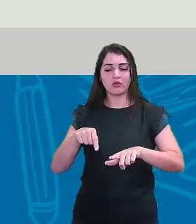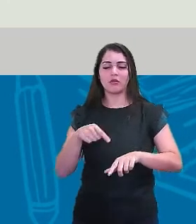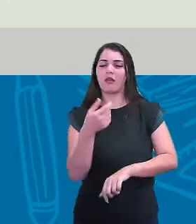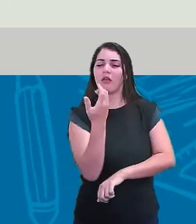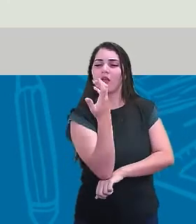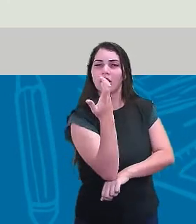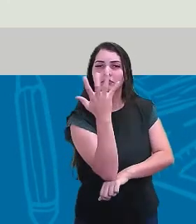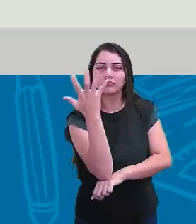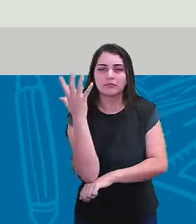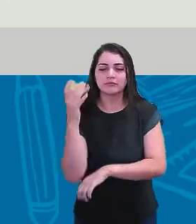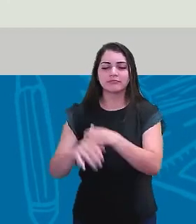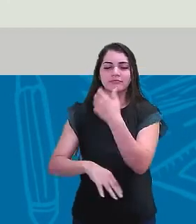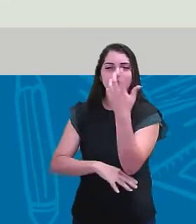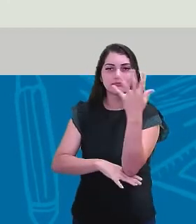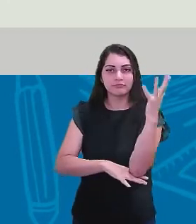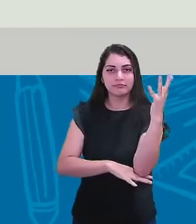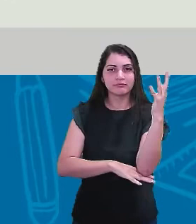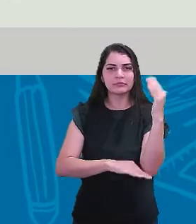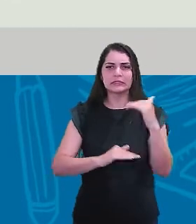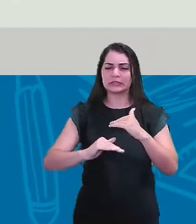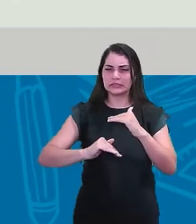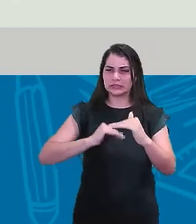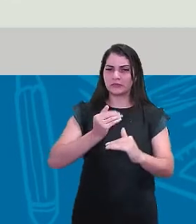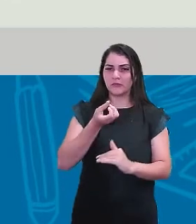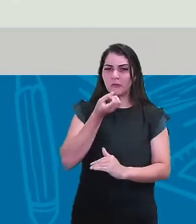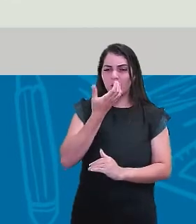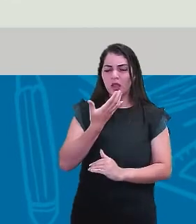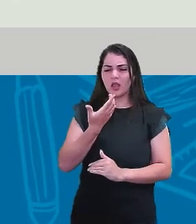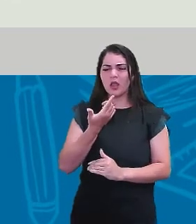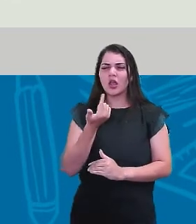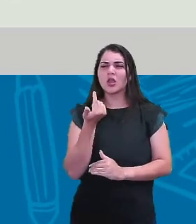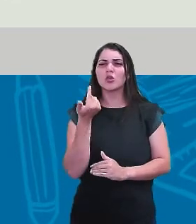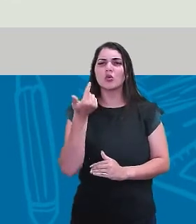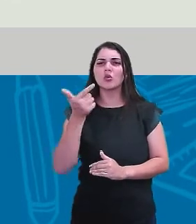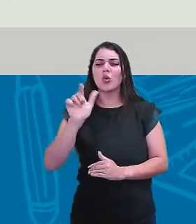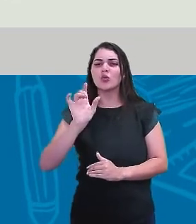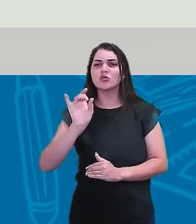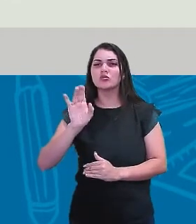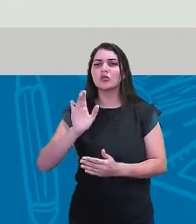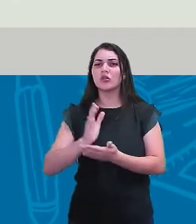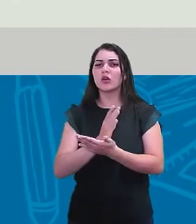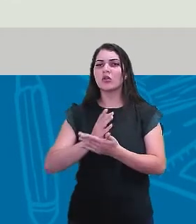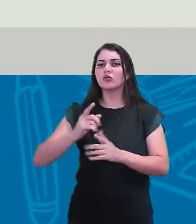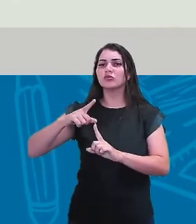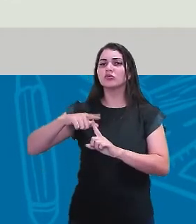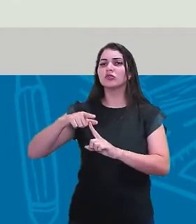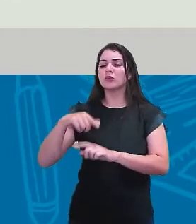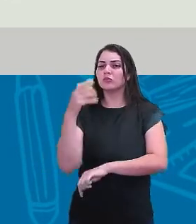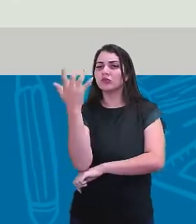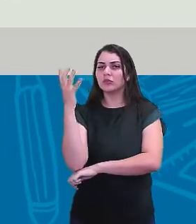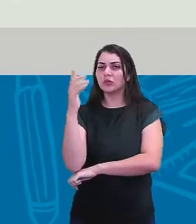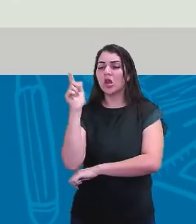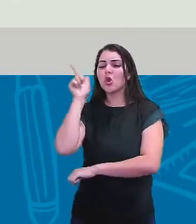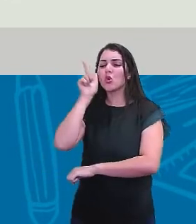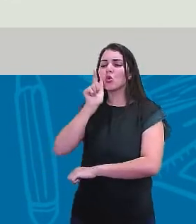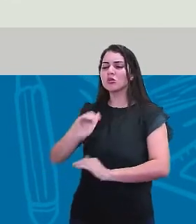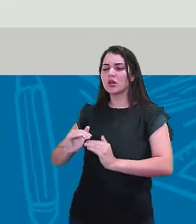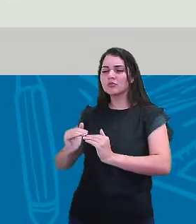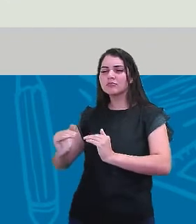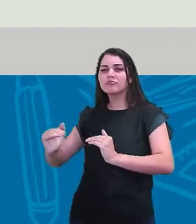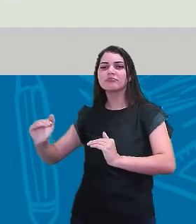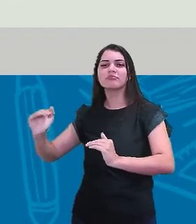crescem e se desenvolvem muito bem, mas que em outros somente alguns tipos de plantas conseguem crescer e